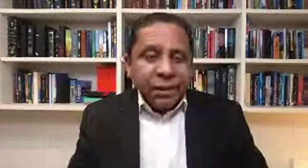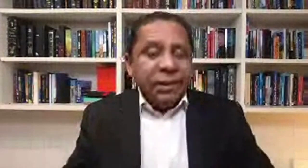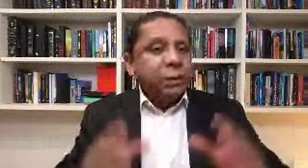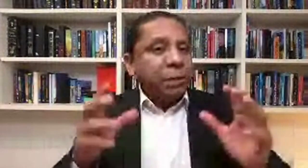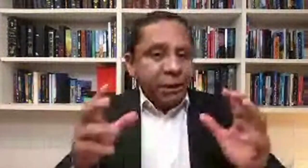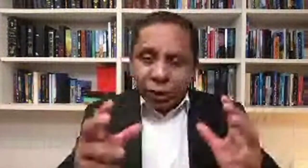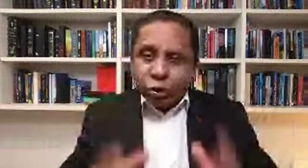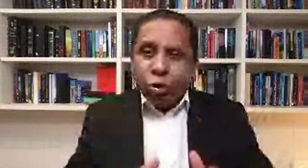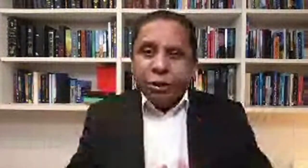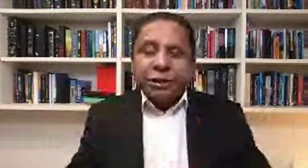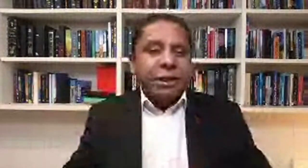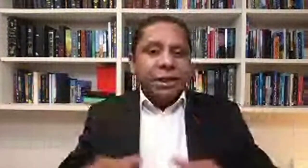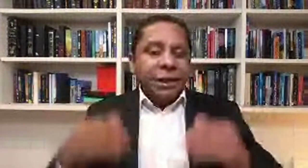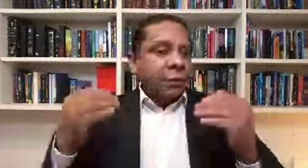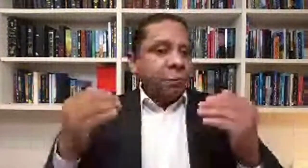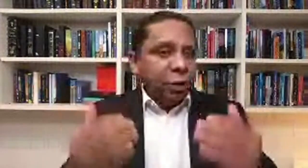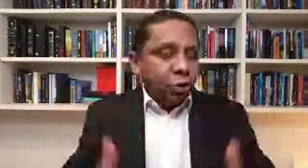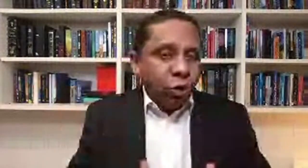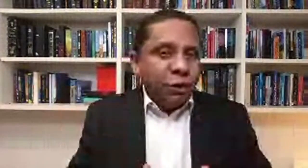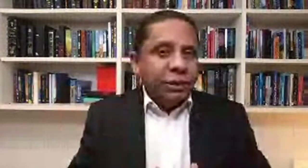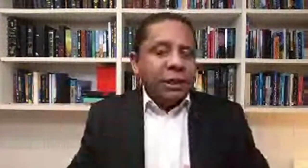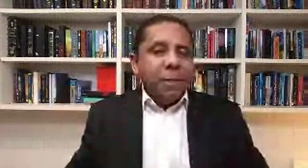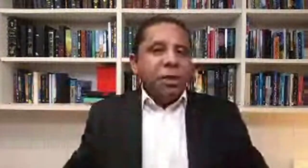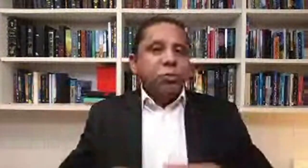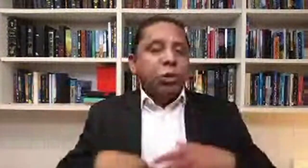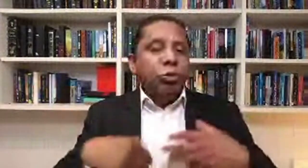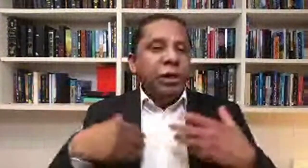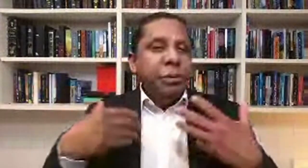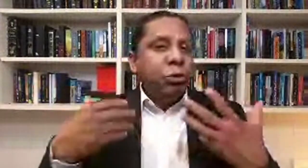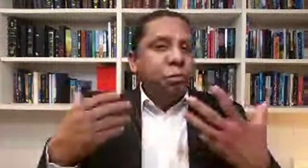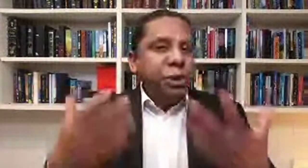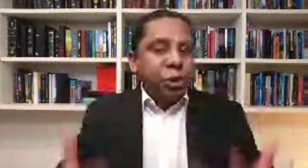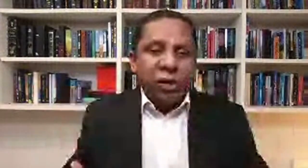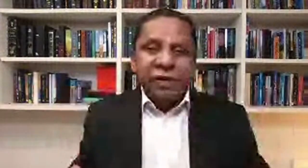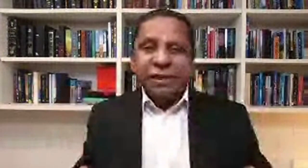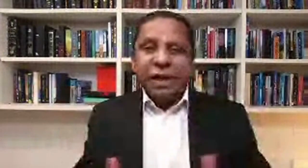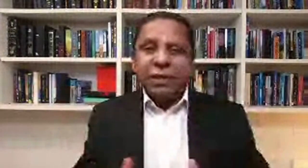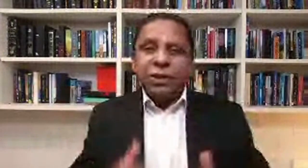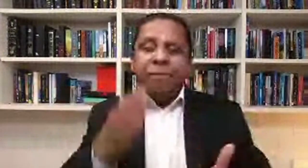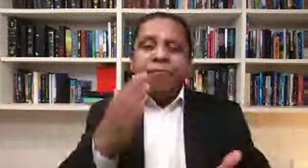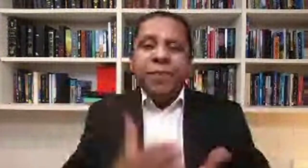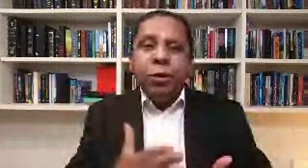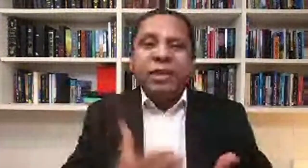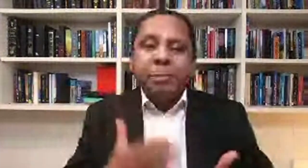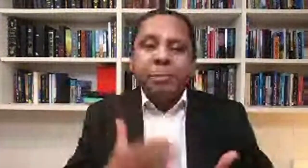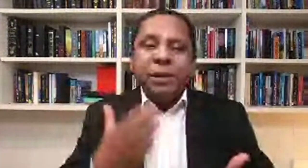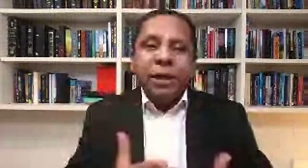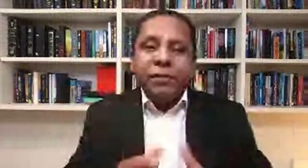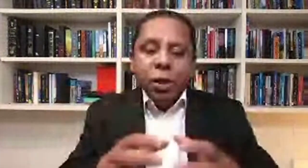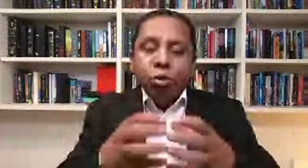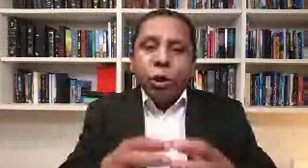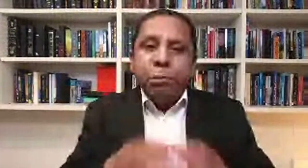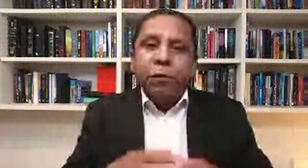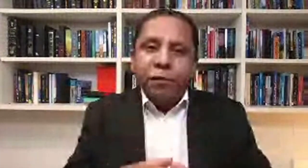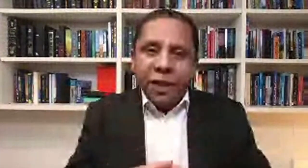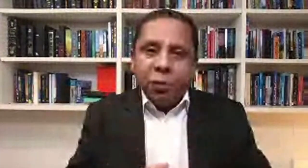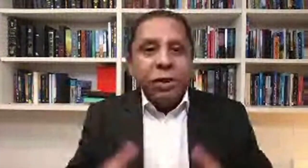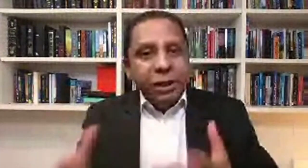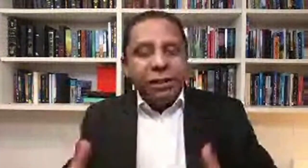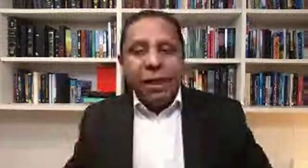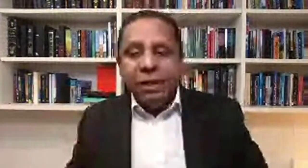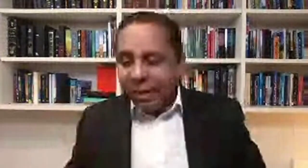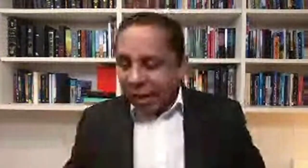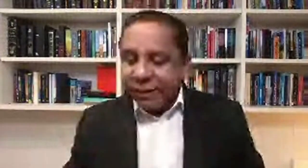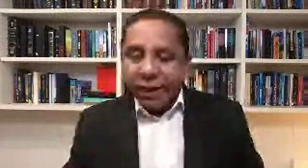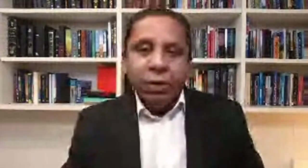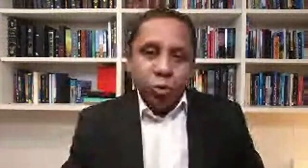Sempre. Nas perseguições, nas pressões, mesmo quando o inimigo pisou na verdade, Deus sempre teve o seu povo fiel.